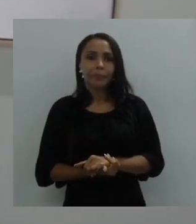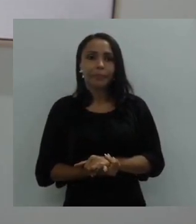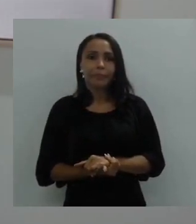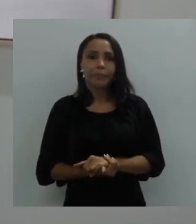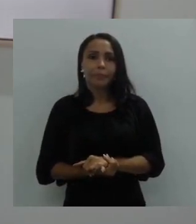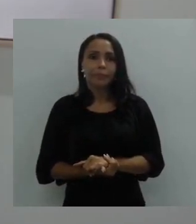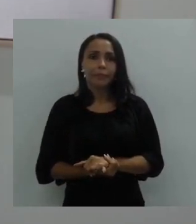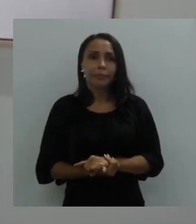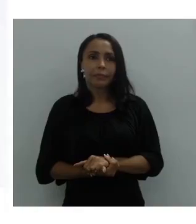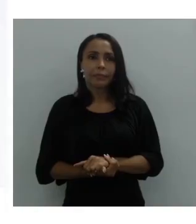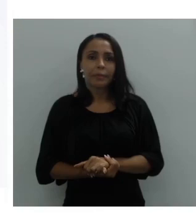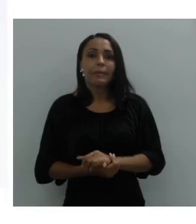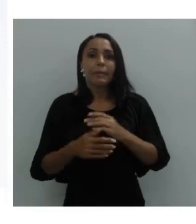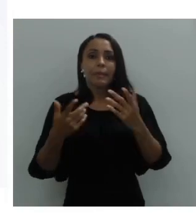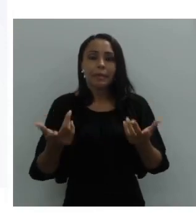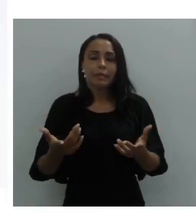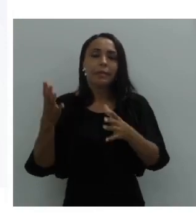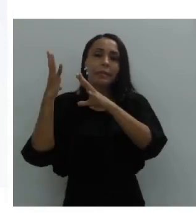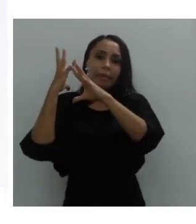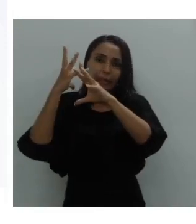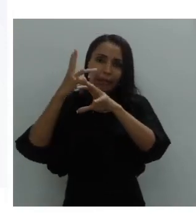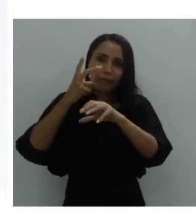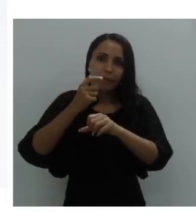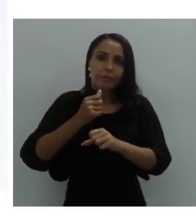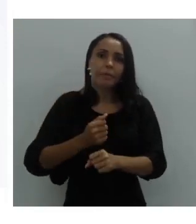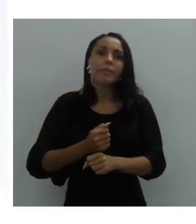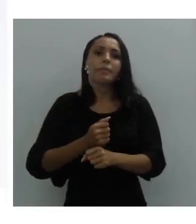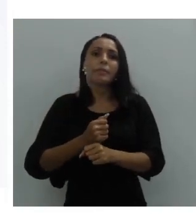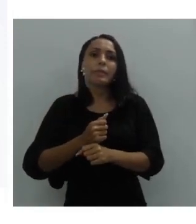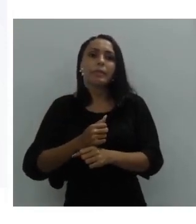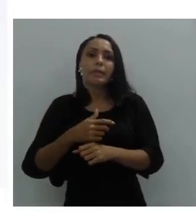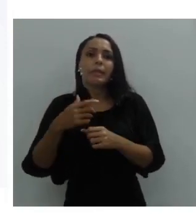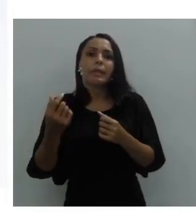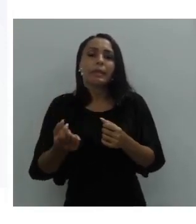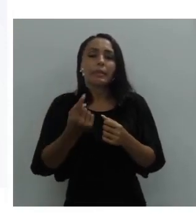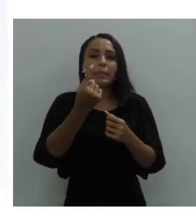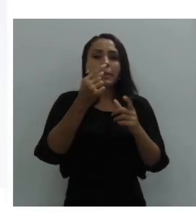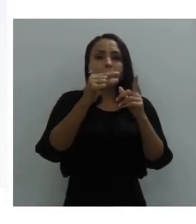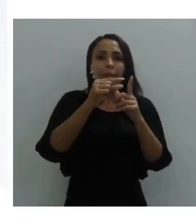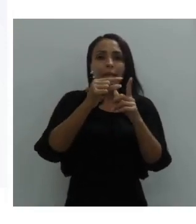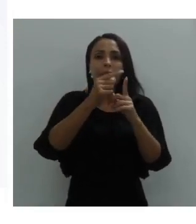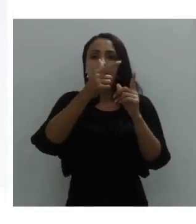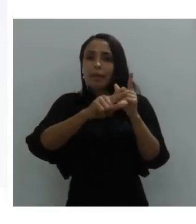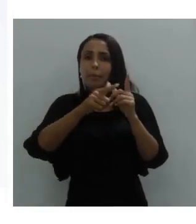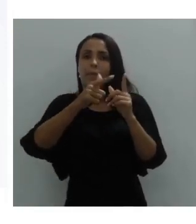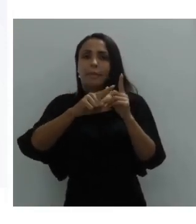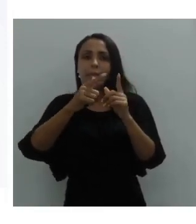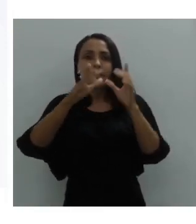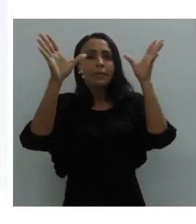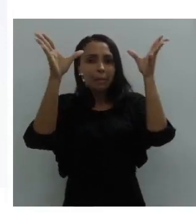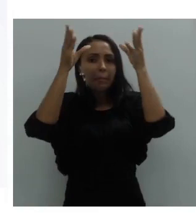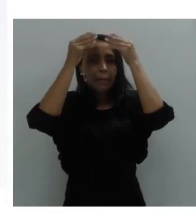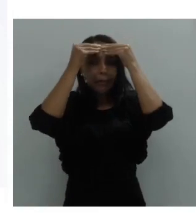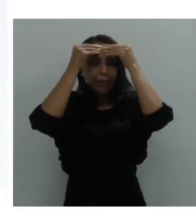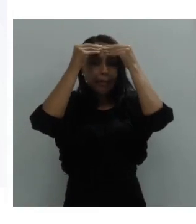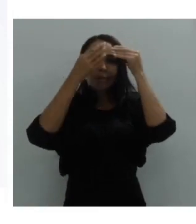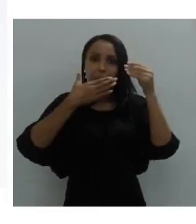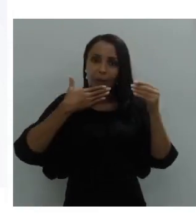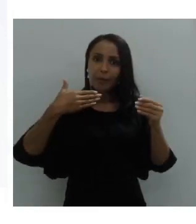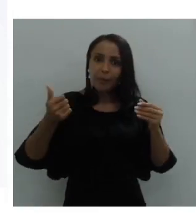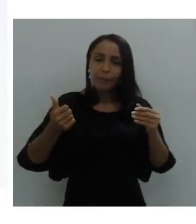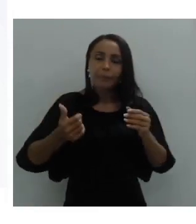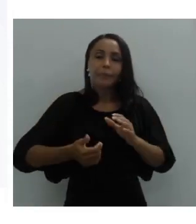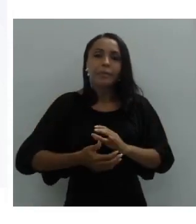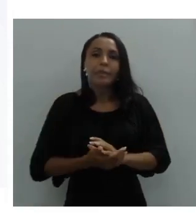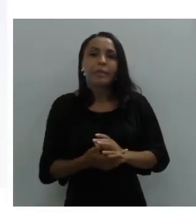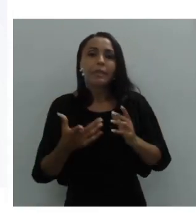Aí, mais uma vez, a gente reforça, né? Porque uma palavra repetida várias vezes termina você gravando, né? E aí, o que é que